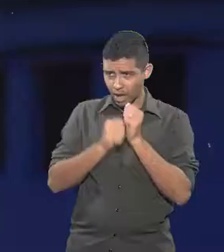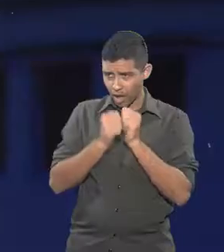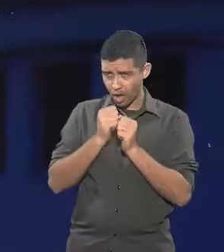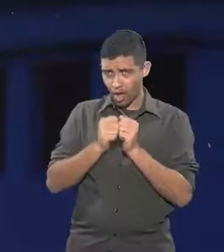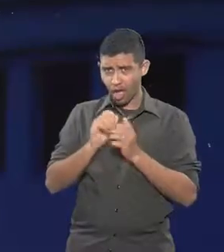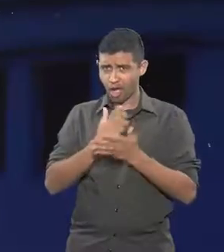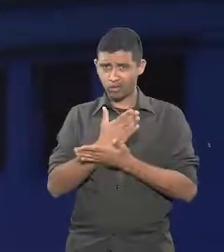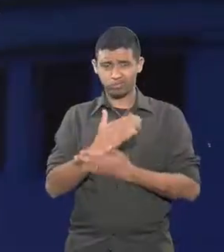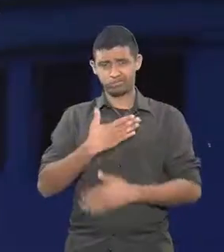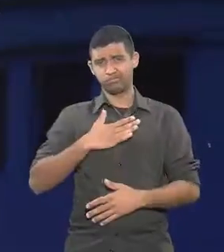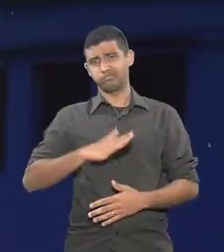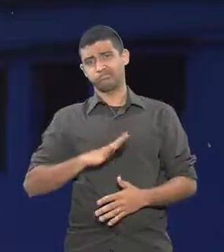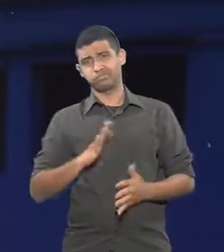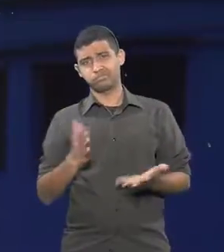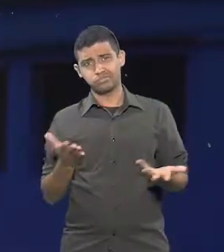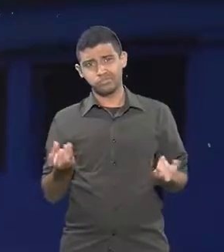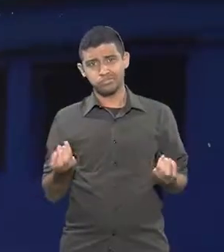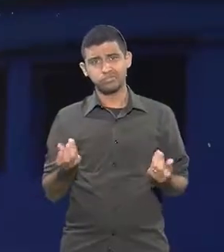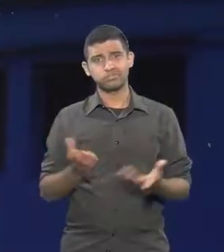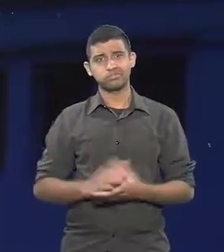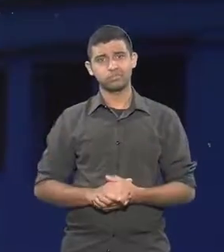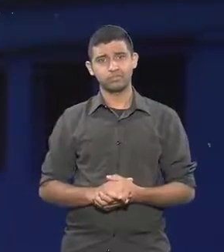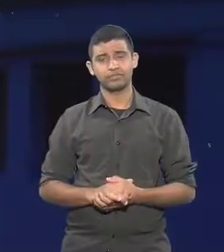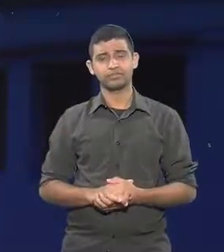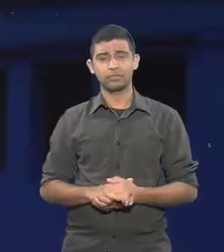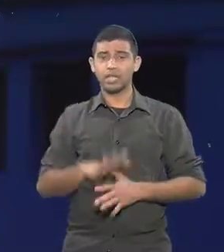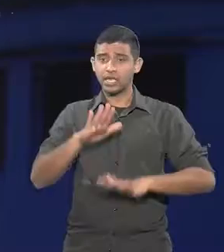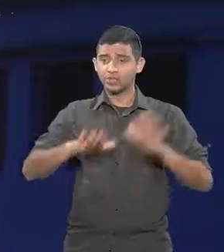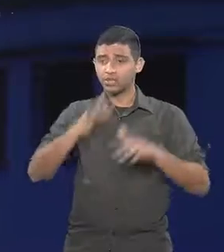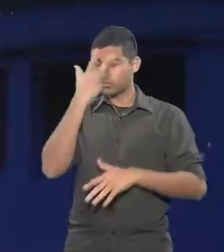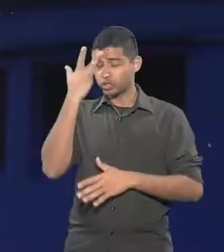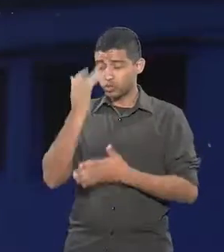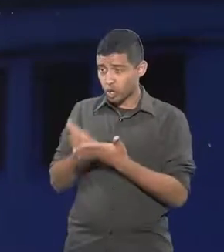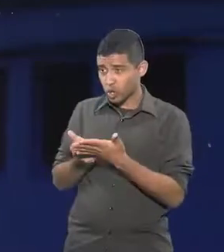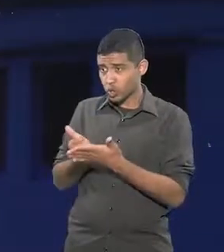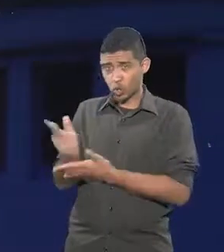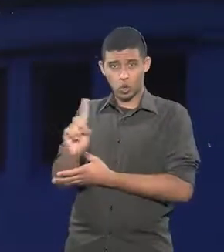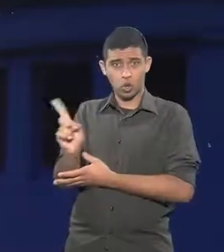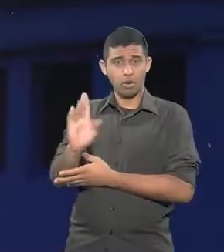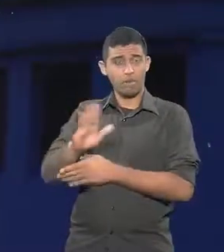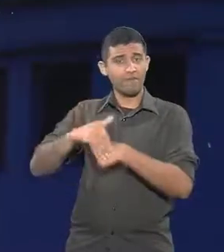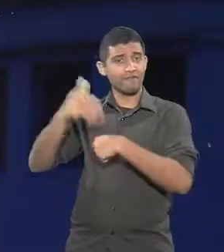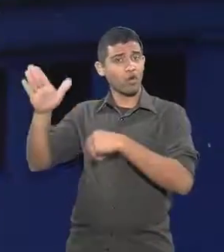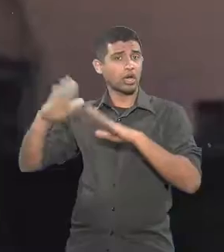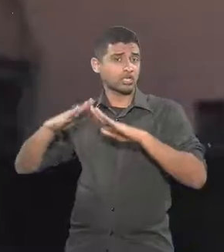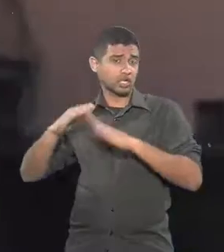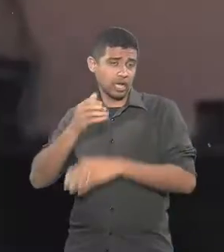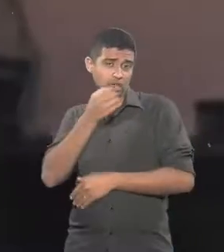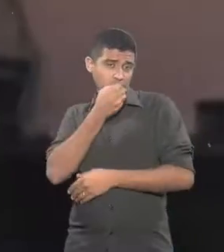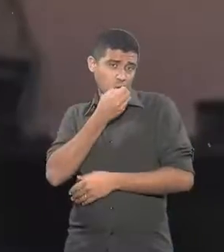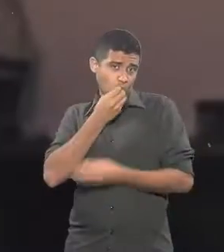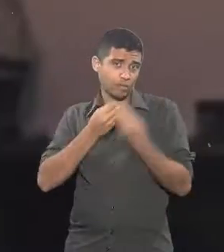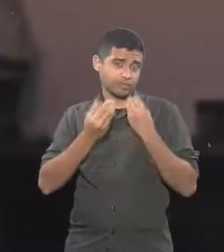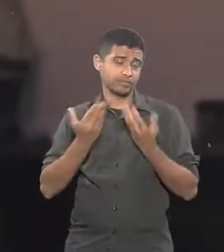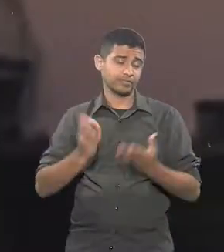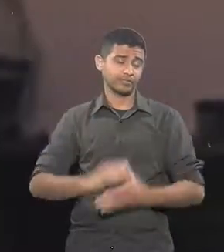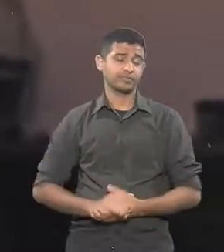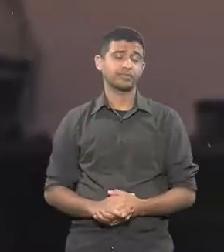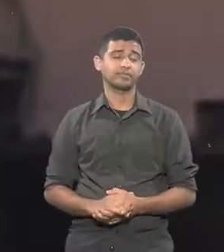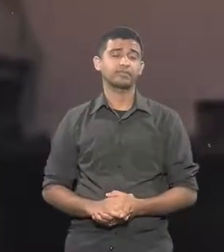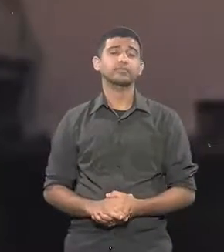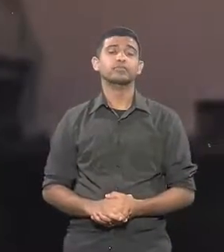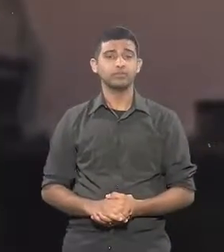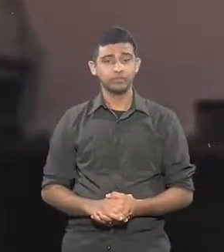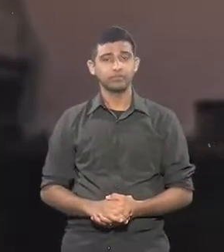gente que não gosta de arroz, por exemplo. E a pessoa também pode não comprar o arroz, mas comer o arroz fora de casa. Sim, sim. Então,